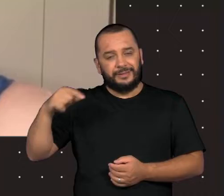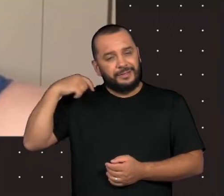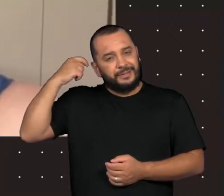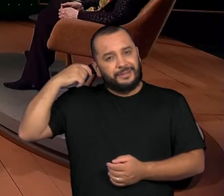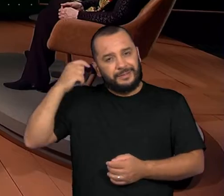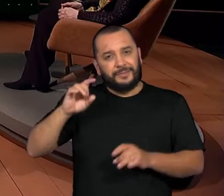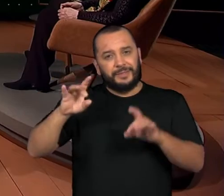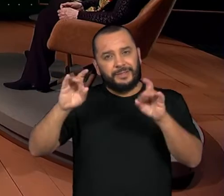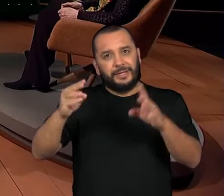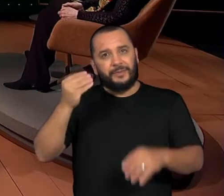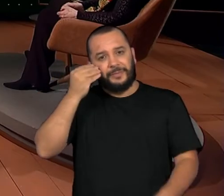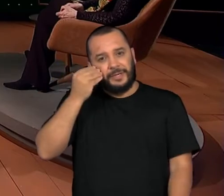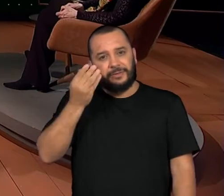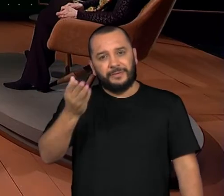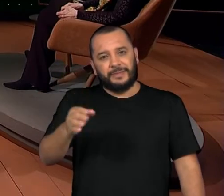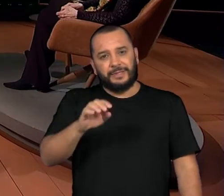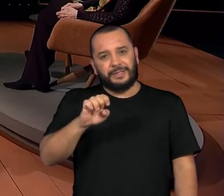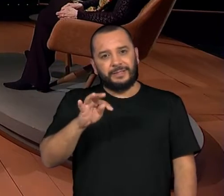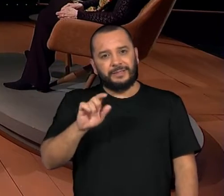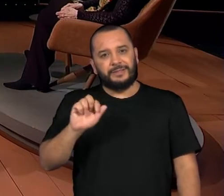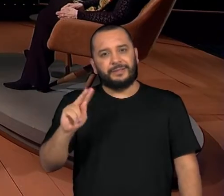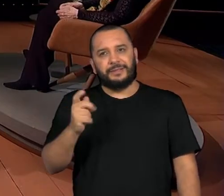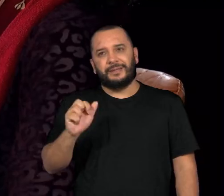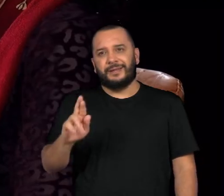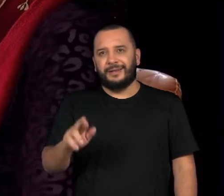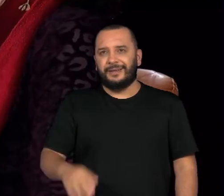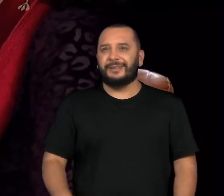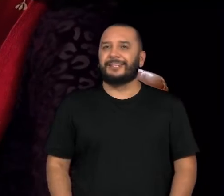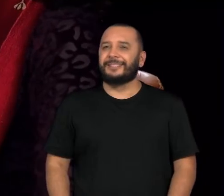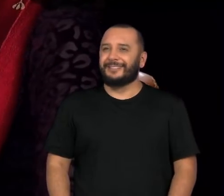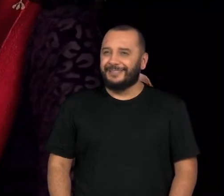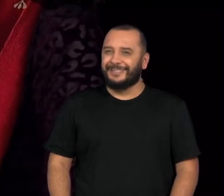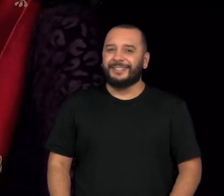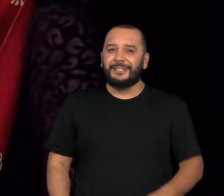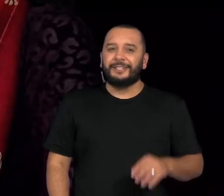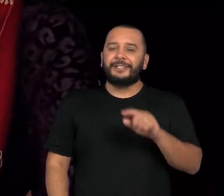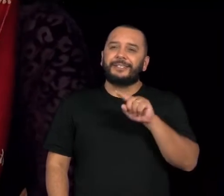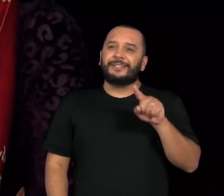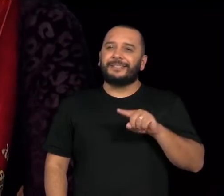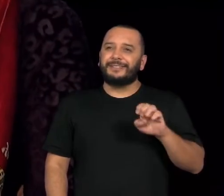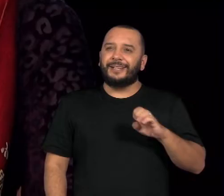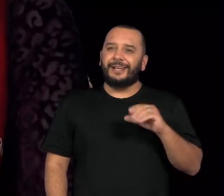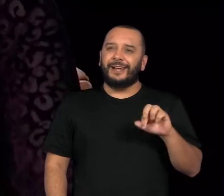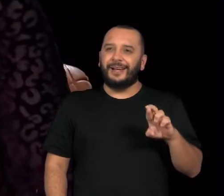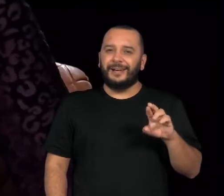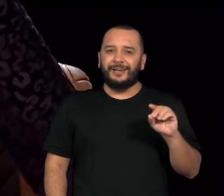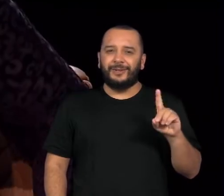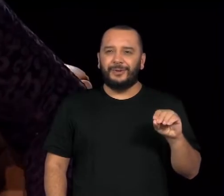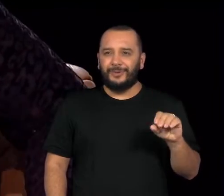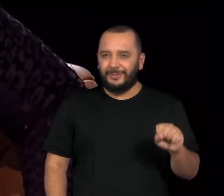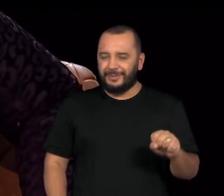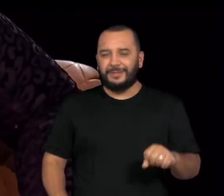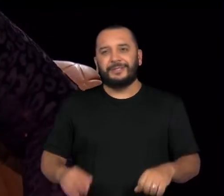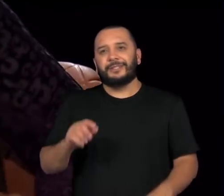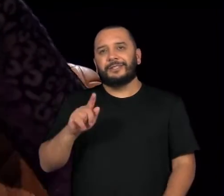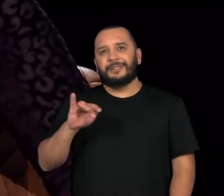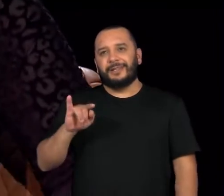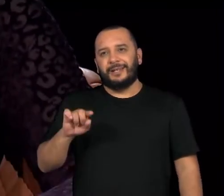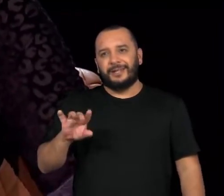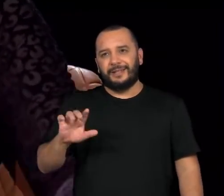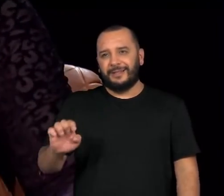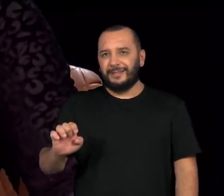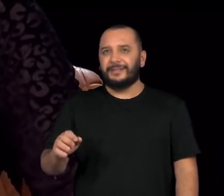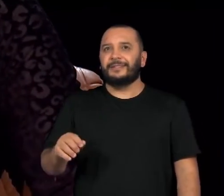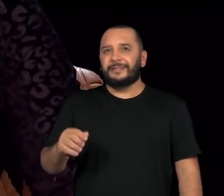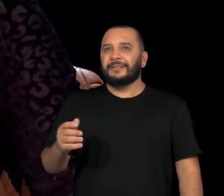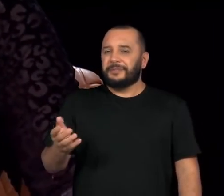para você, Esther Góes. Olha que delícia, viu, Zé Carlos e a Gerbelle, puxa vida, a Vanessa.